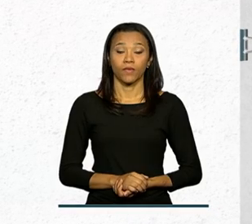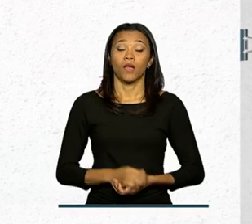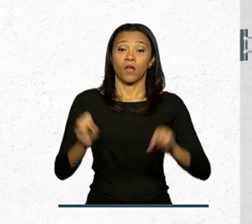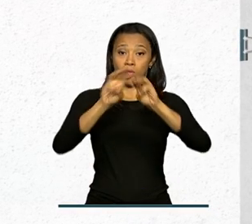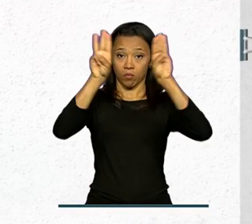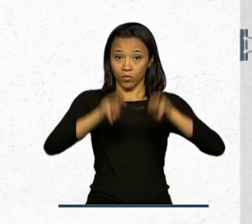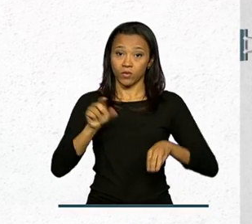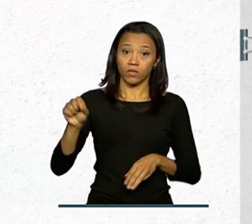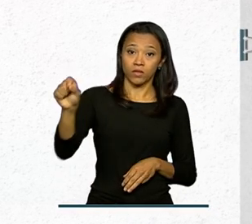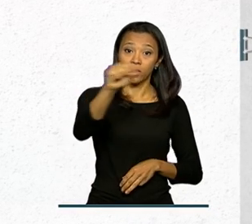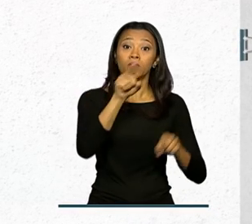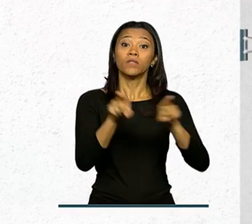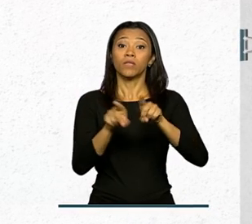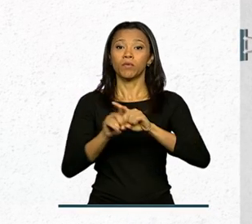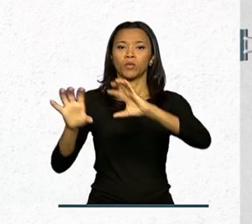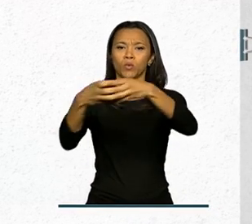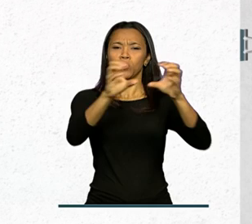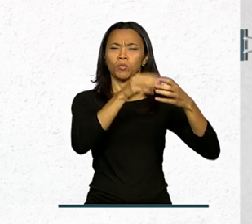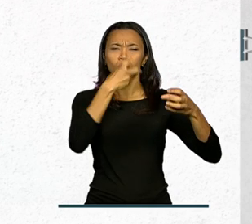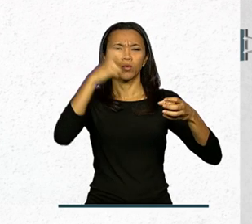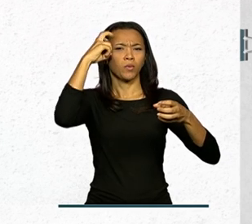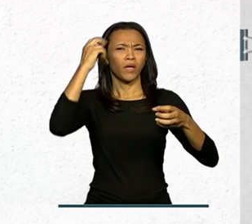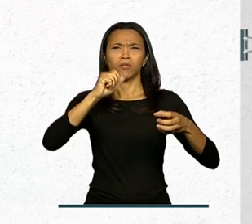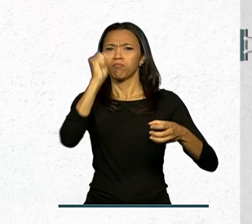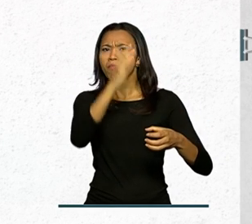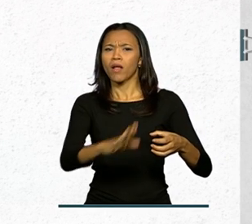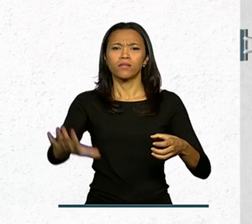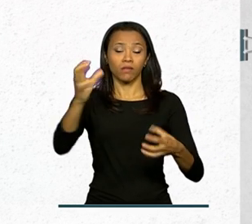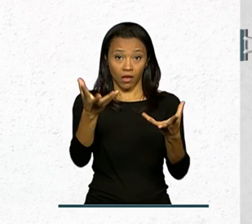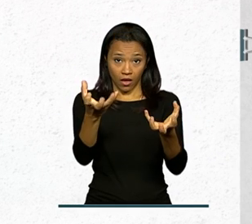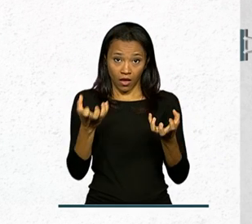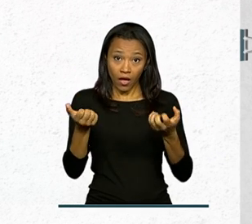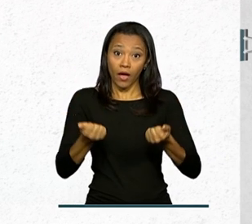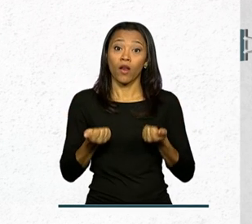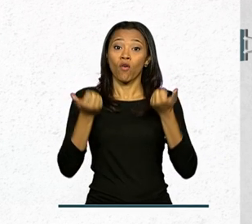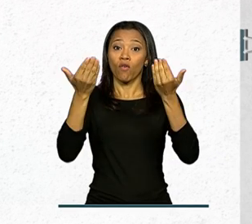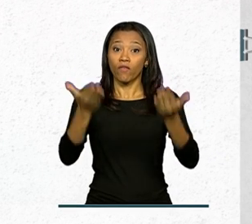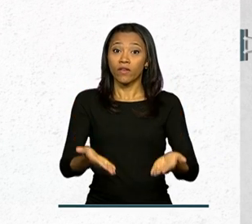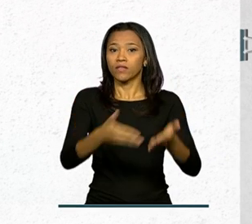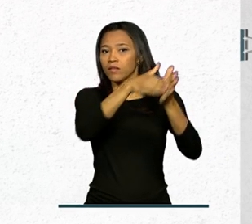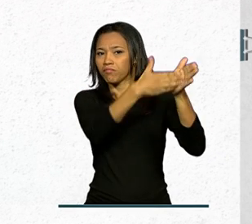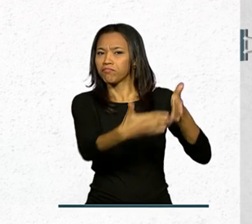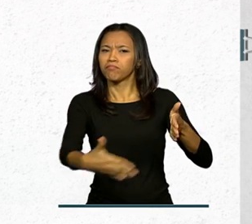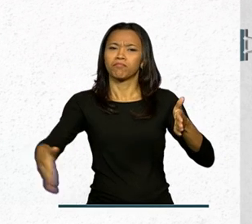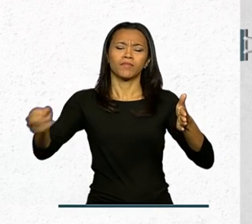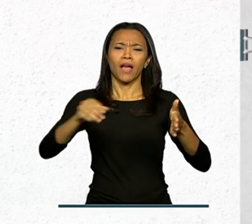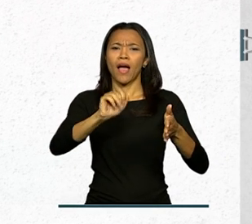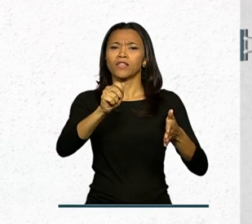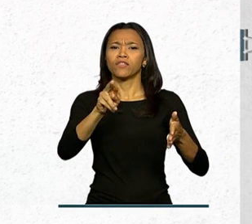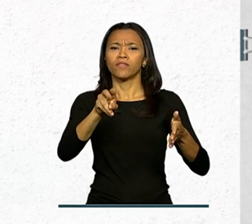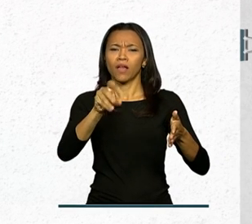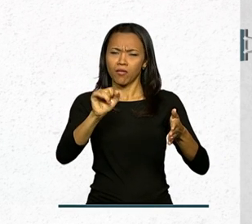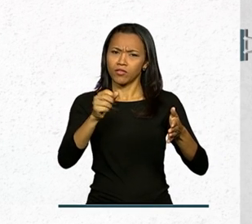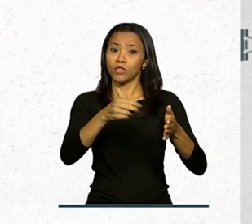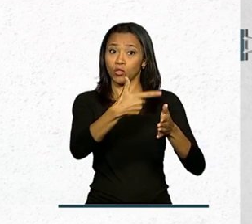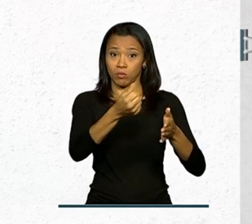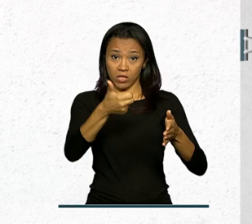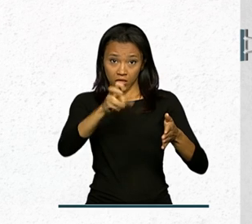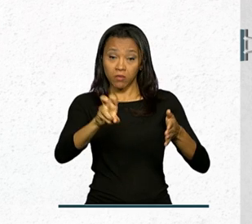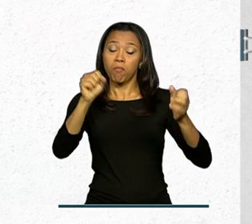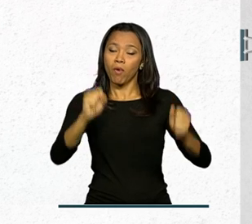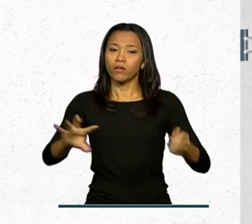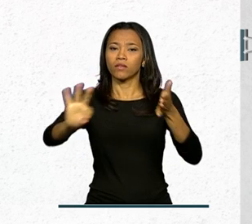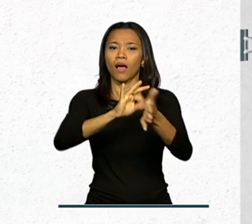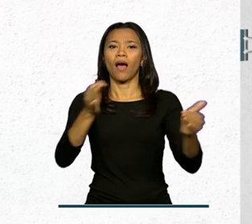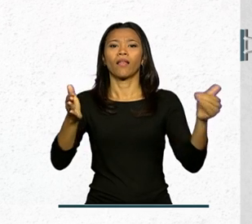Museus e entidades culturais de todo o país que queiram oferecer atividades durante a Semana de Museus 2015 podem se inscrever até o dia